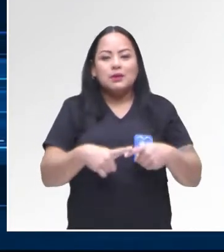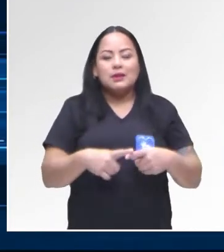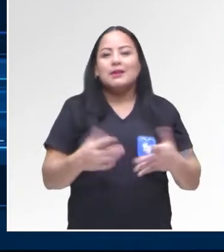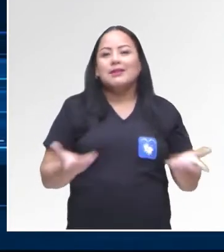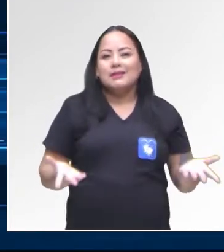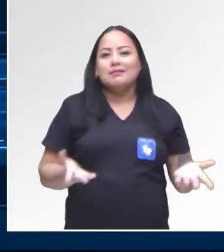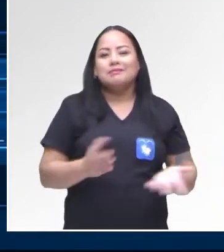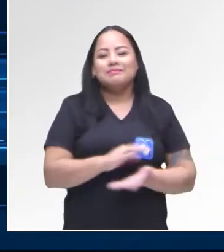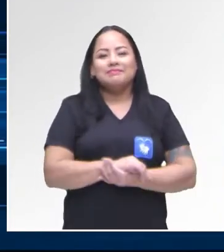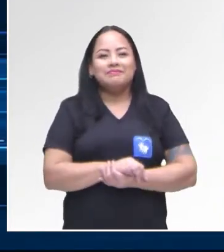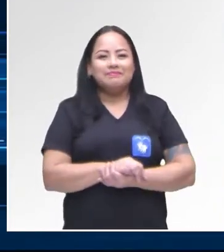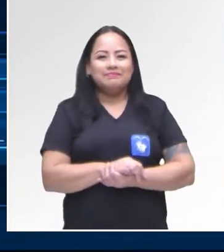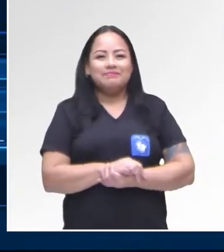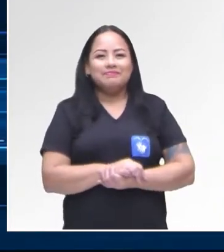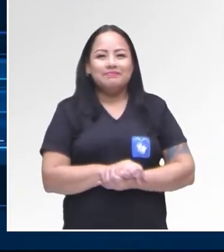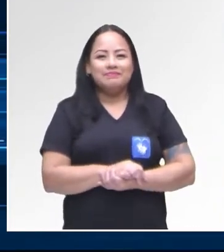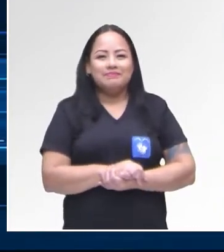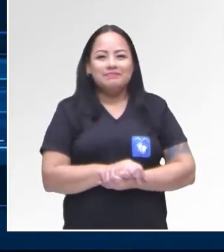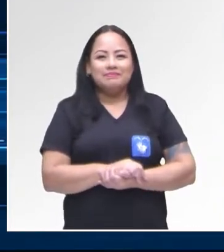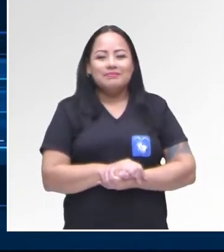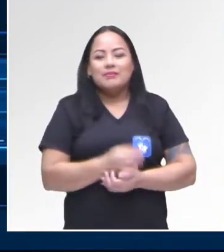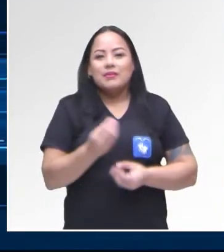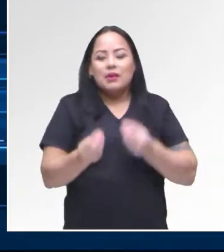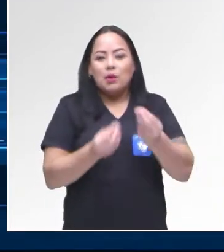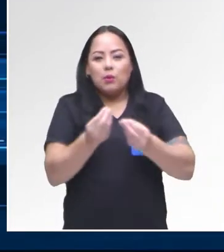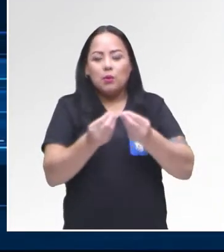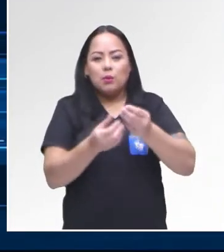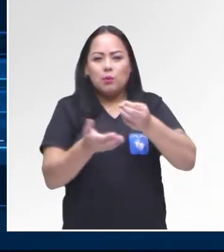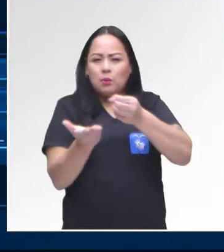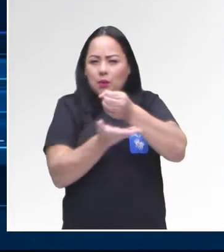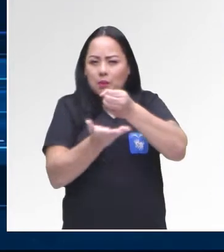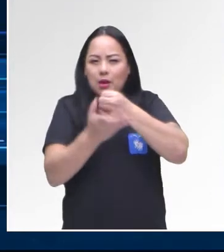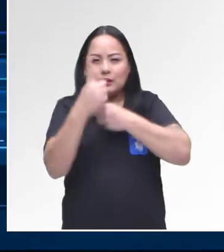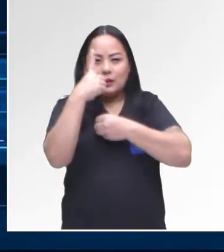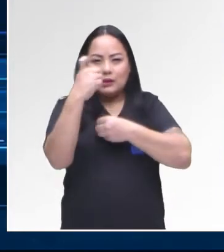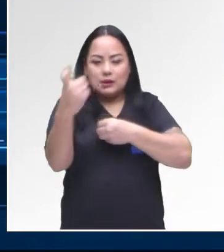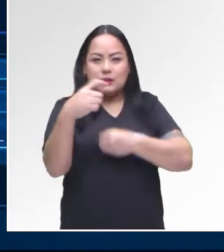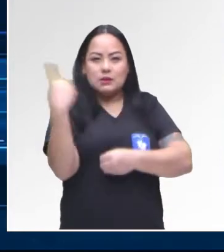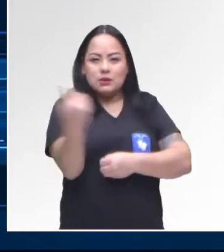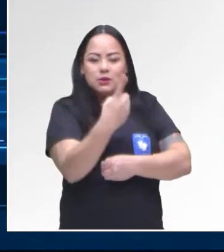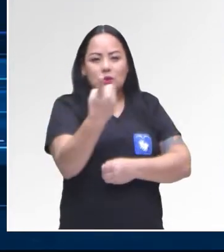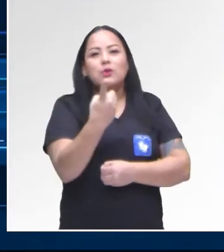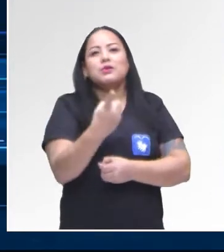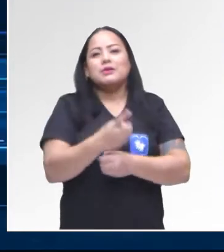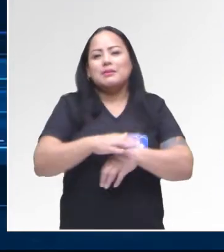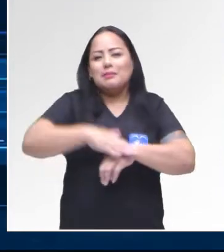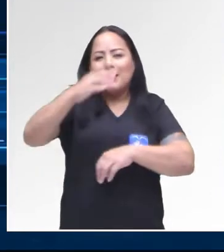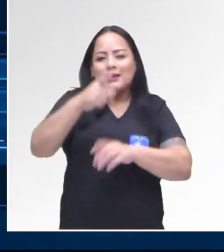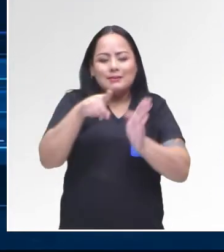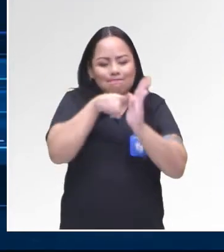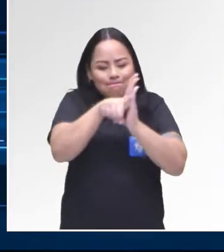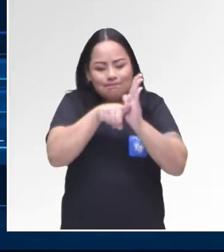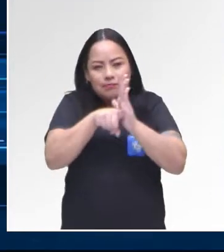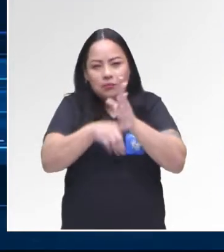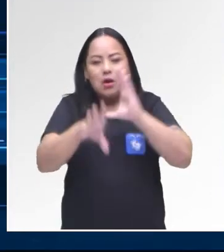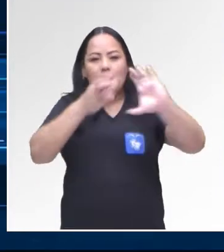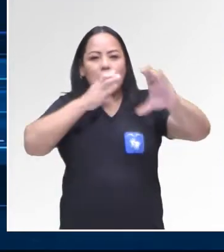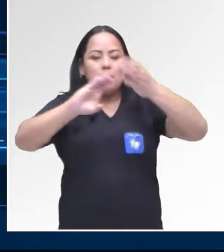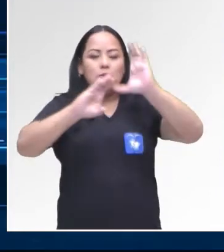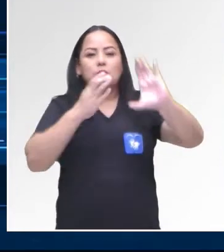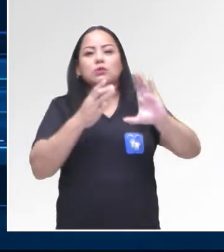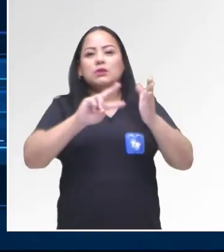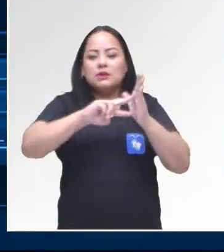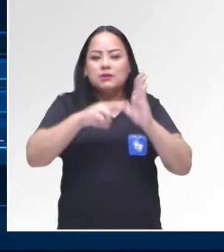juventude também. Então, uma fonte bem interessante para nós buscarmos ainda mais as cantigas são os